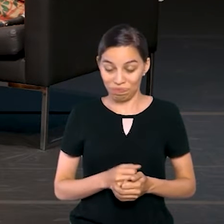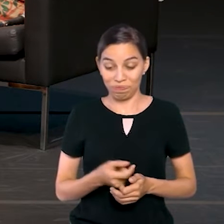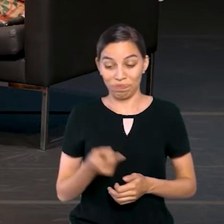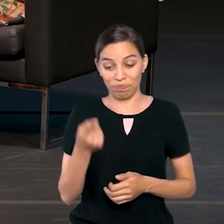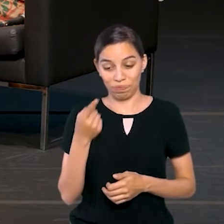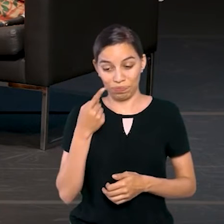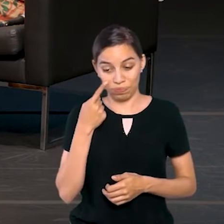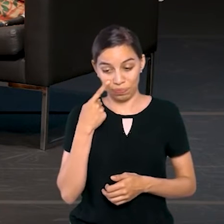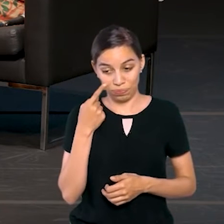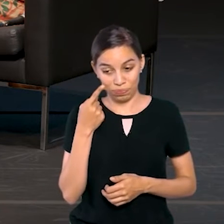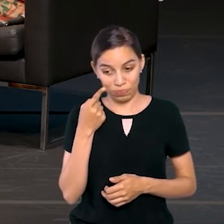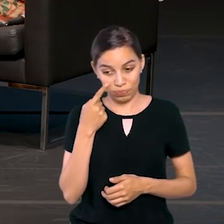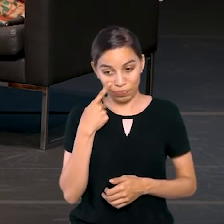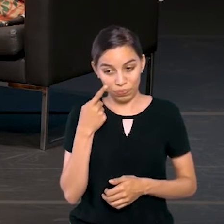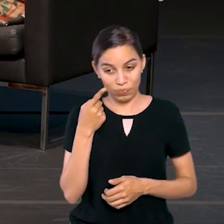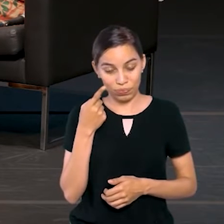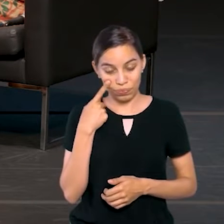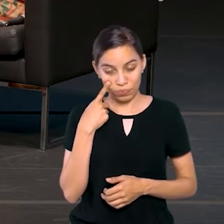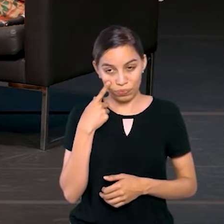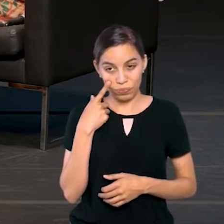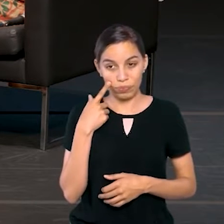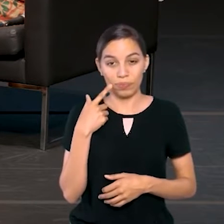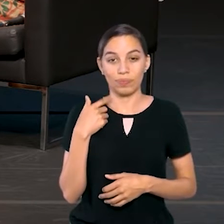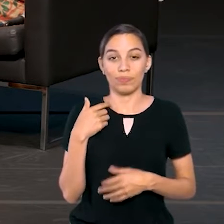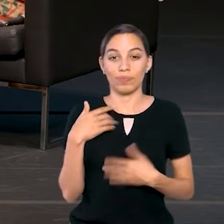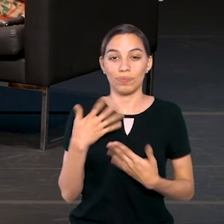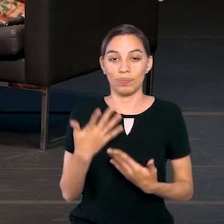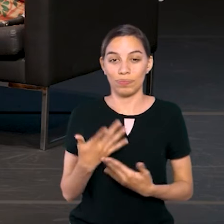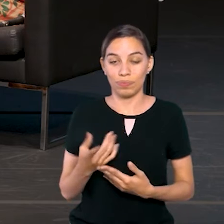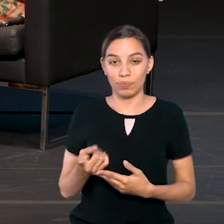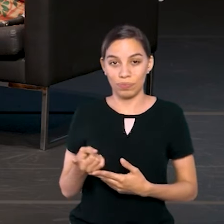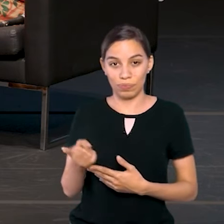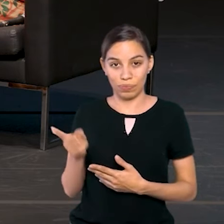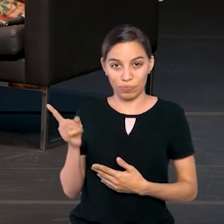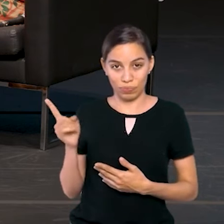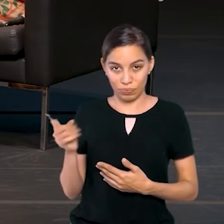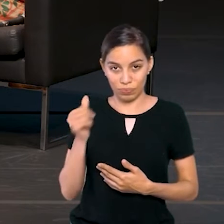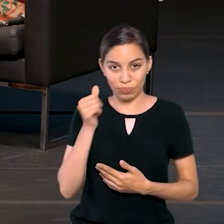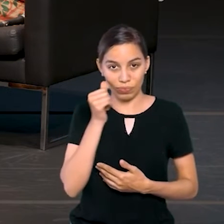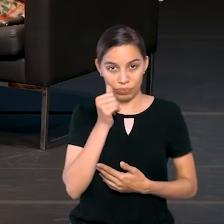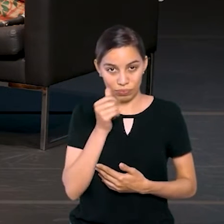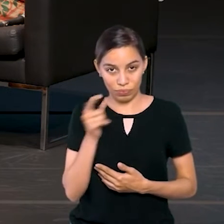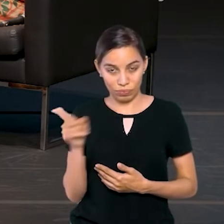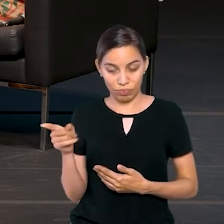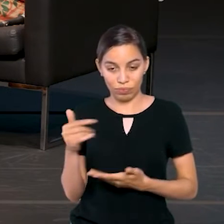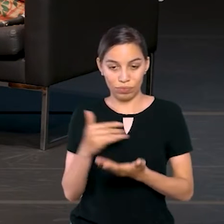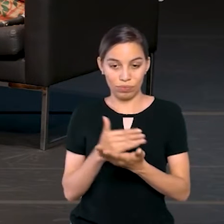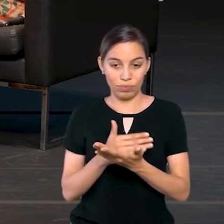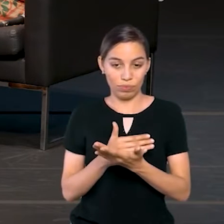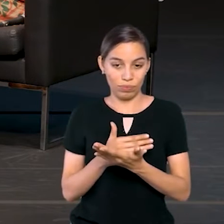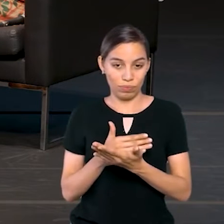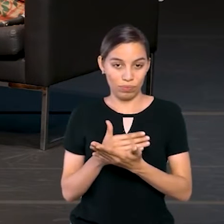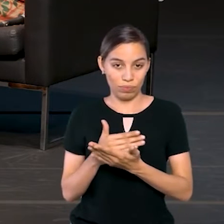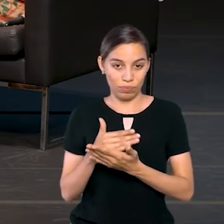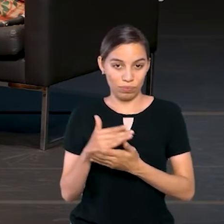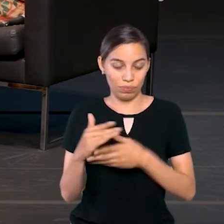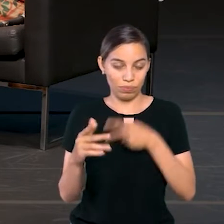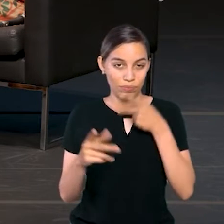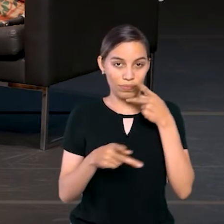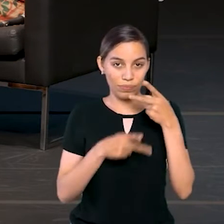Olha. Quando a Geni começou a fazer as falas